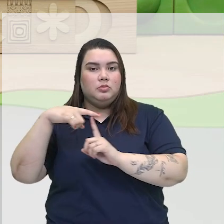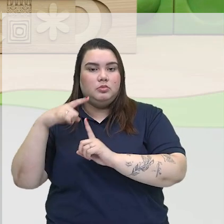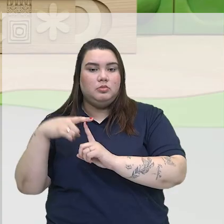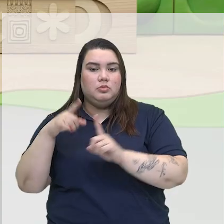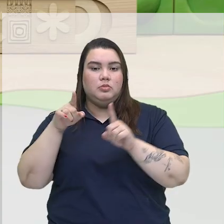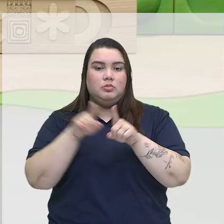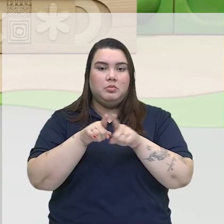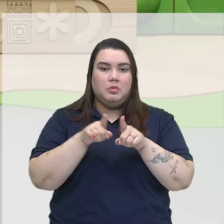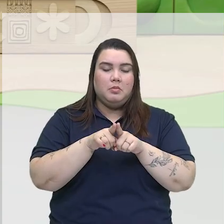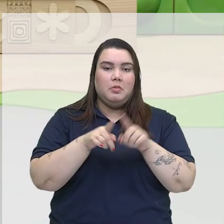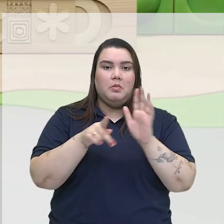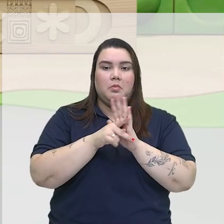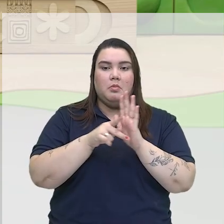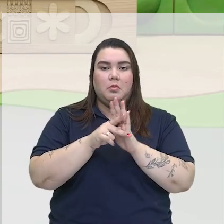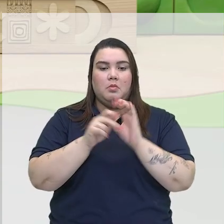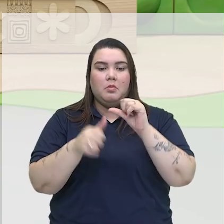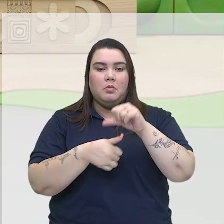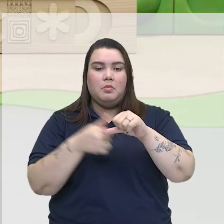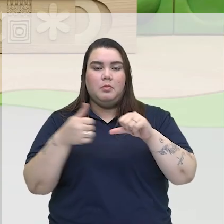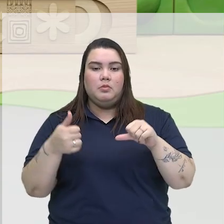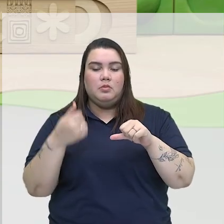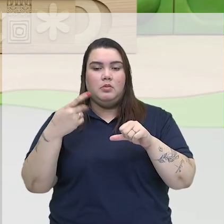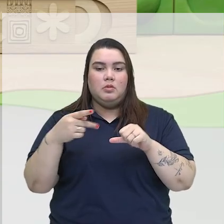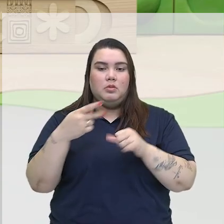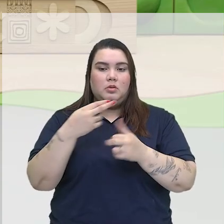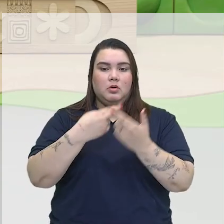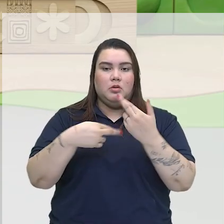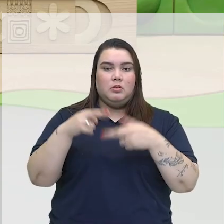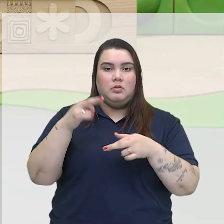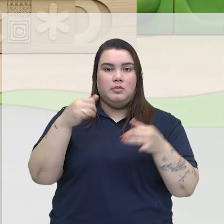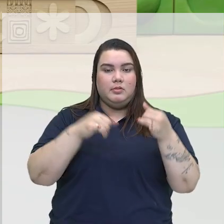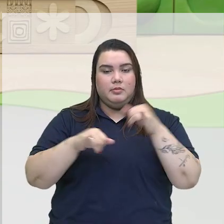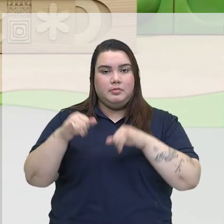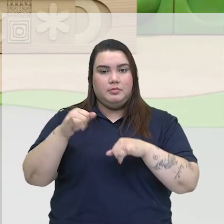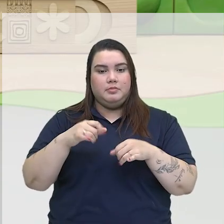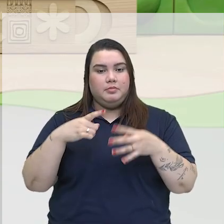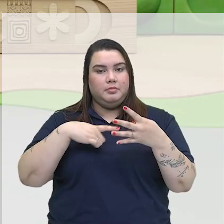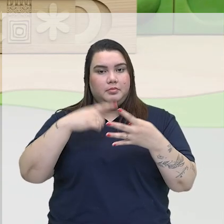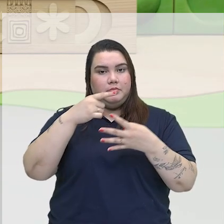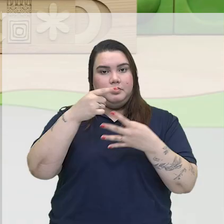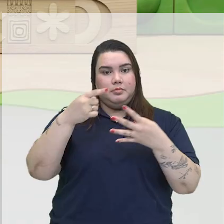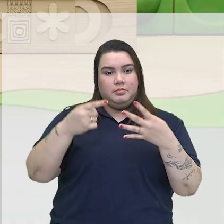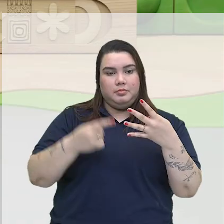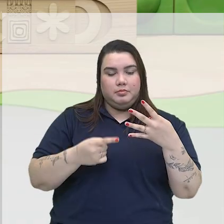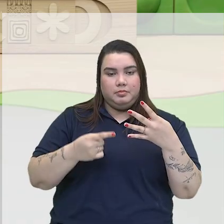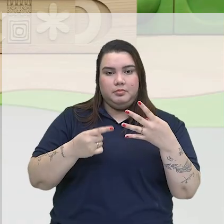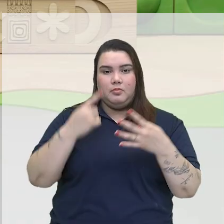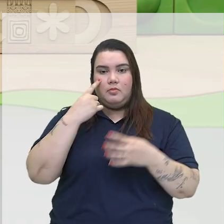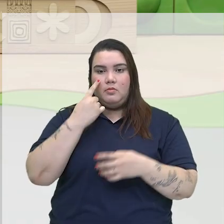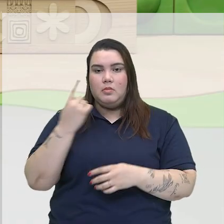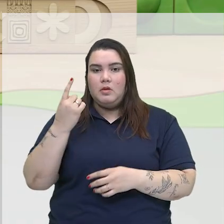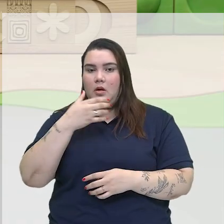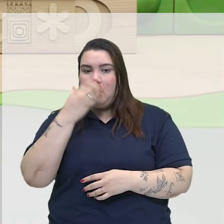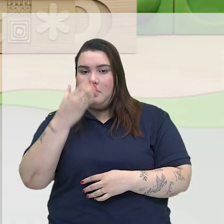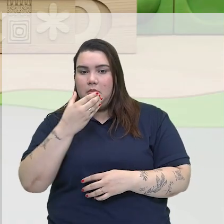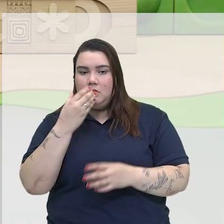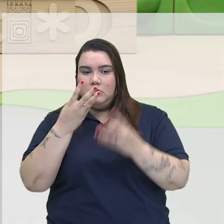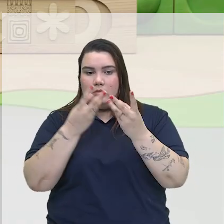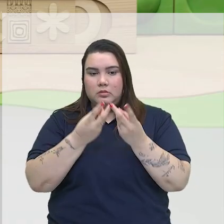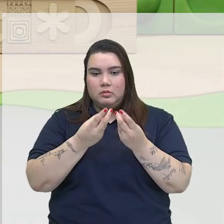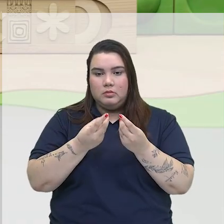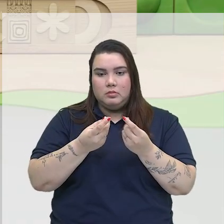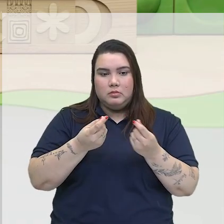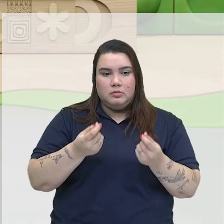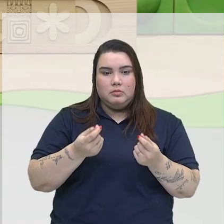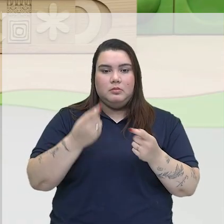de transformação que ocorrem nas reações químicas. Então, quando você observa aqui essa maçã se